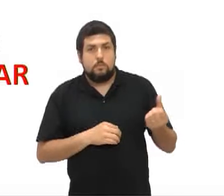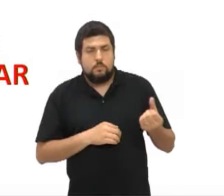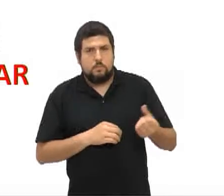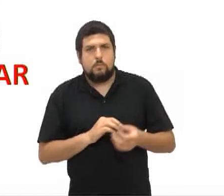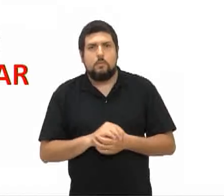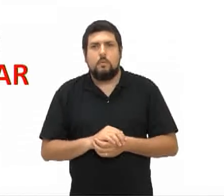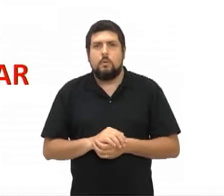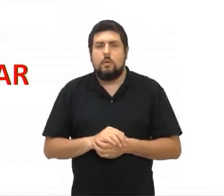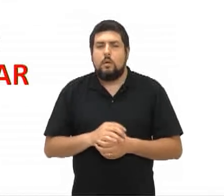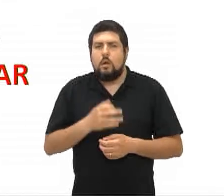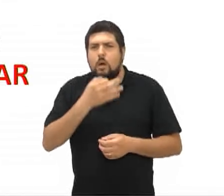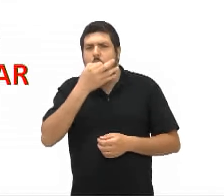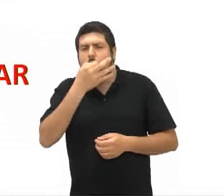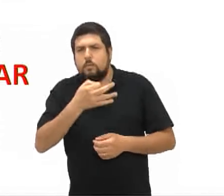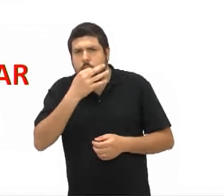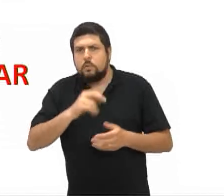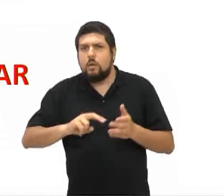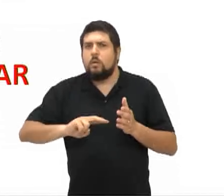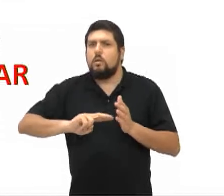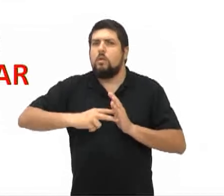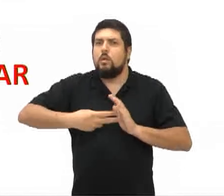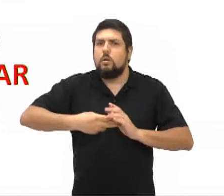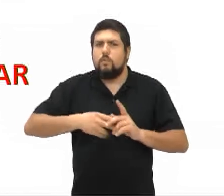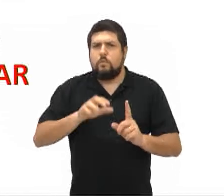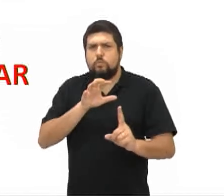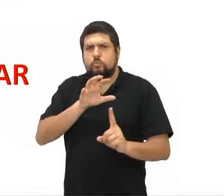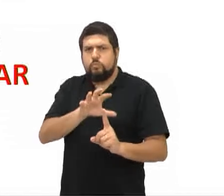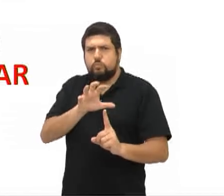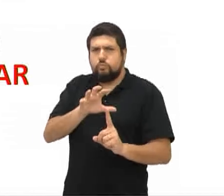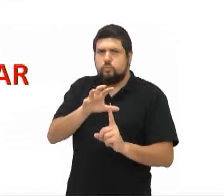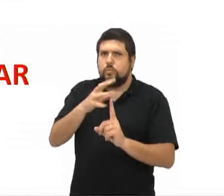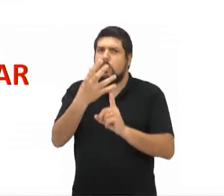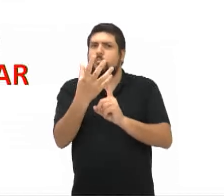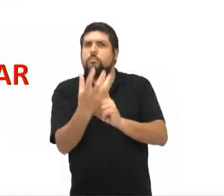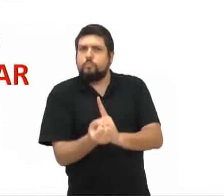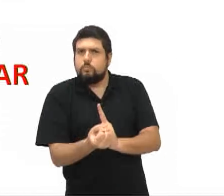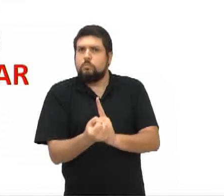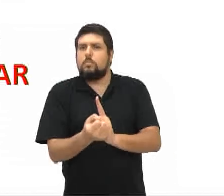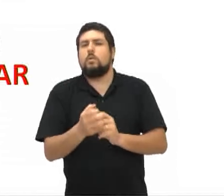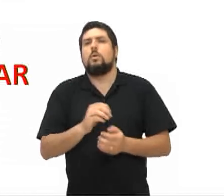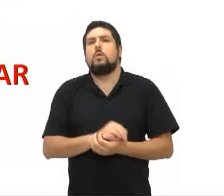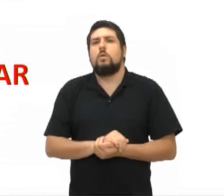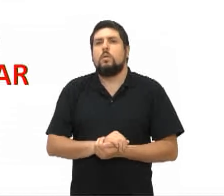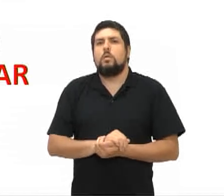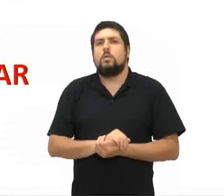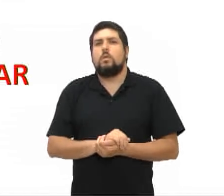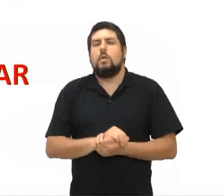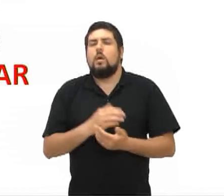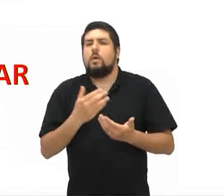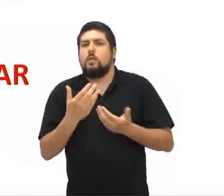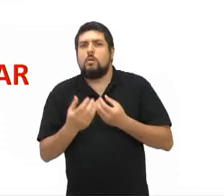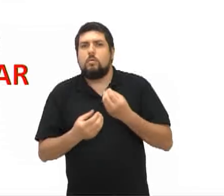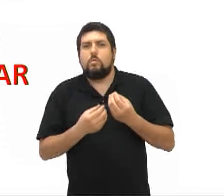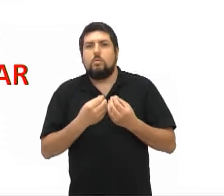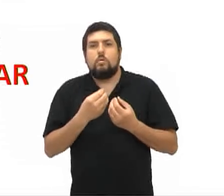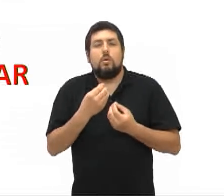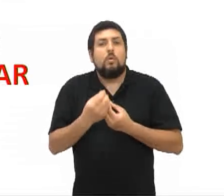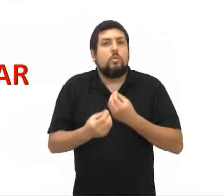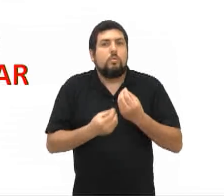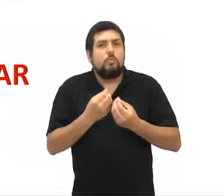argumentar significa convencer e persuadir. E é isso que precisa ser feito durante toda a produção